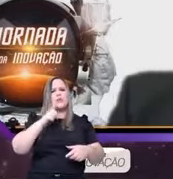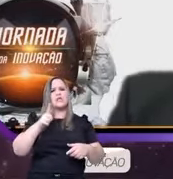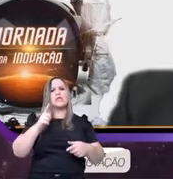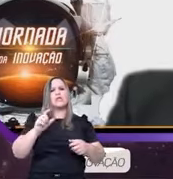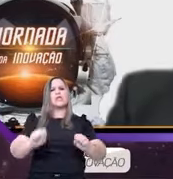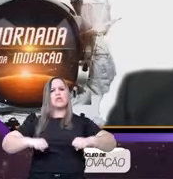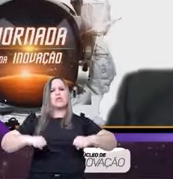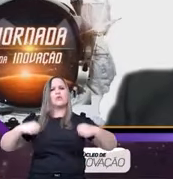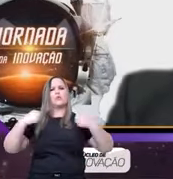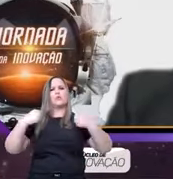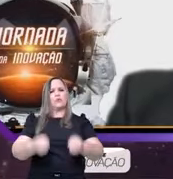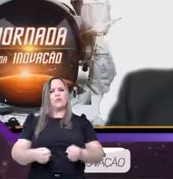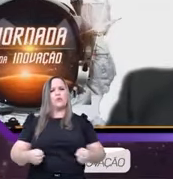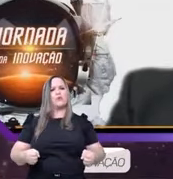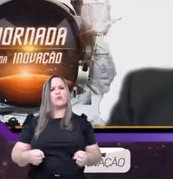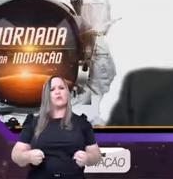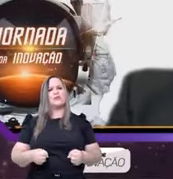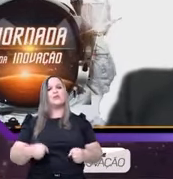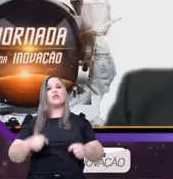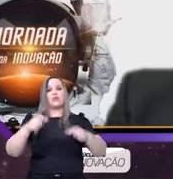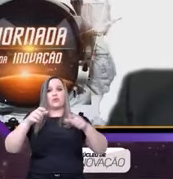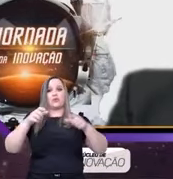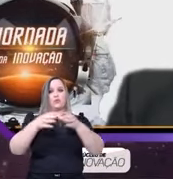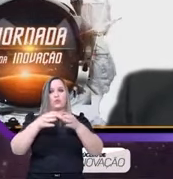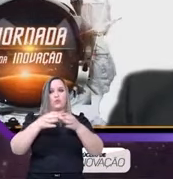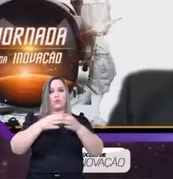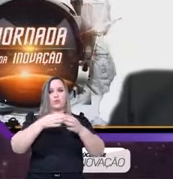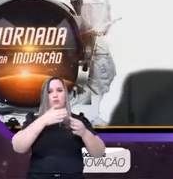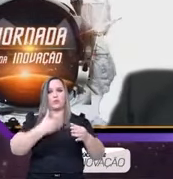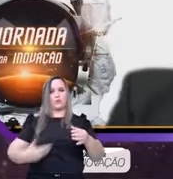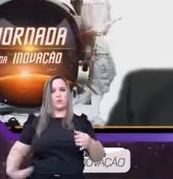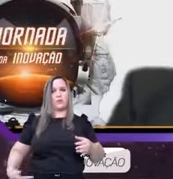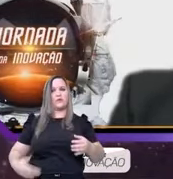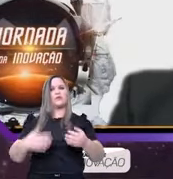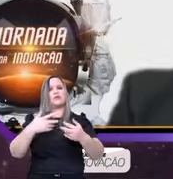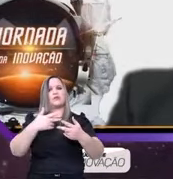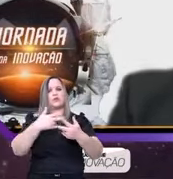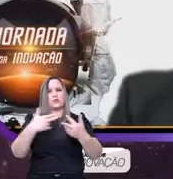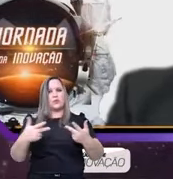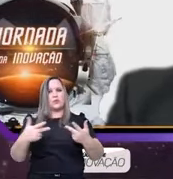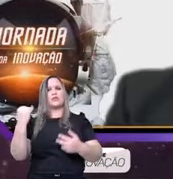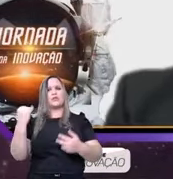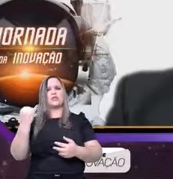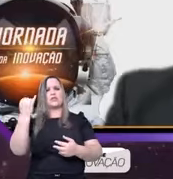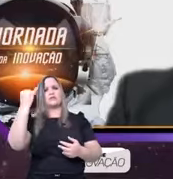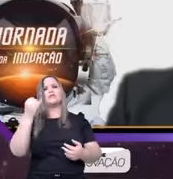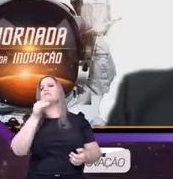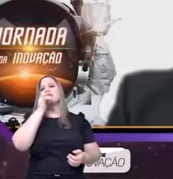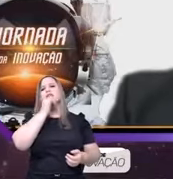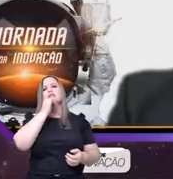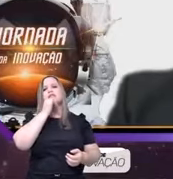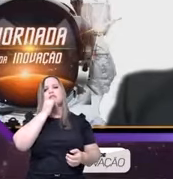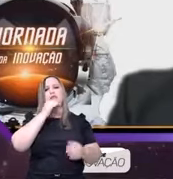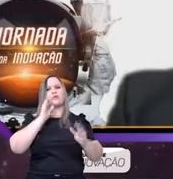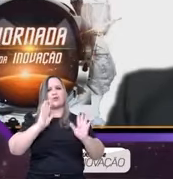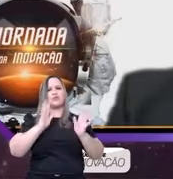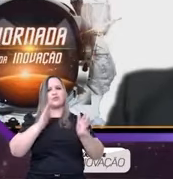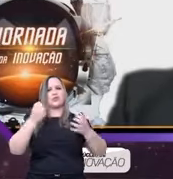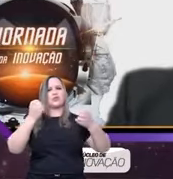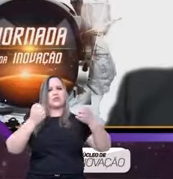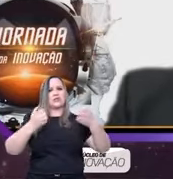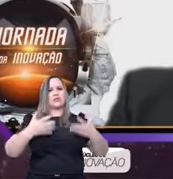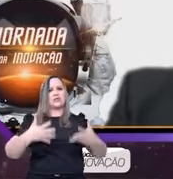esforço da instituição nas coisas que são realmente importantes. E aí, eu utilizo um pouco do exemplo do doutor João Thiago